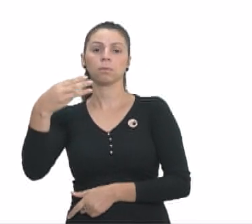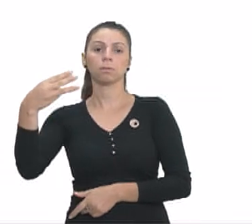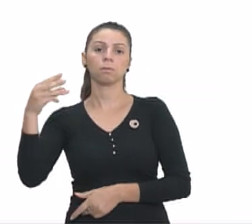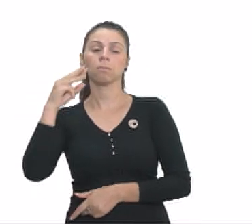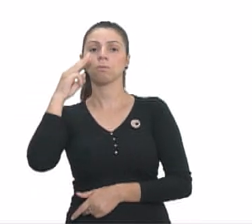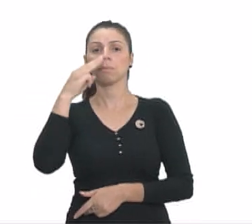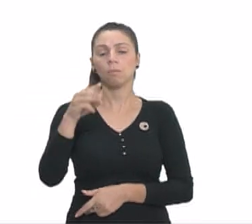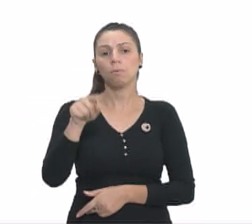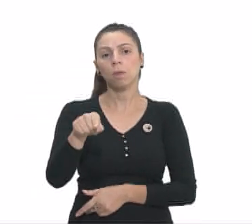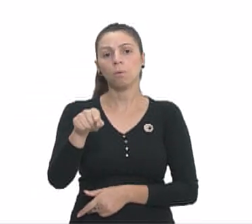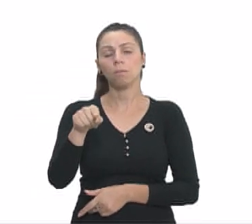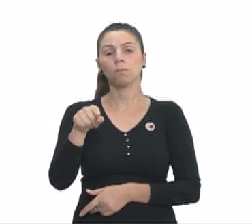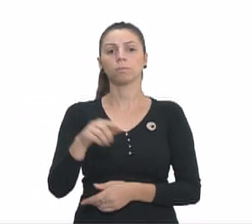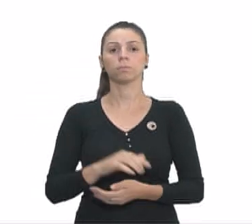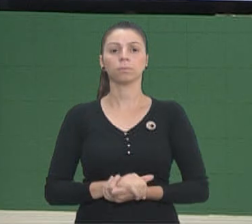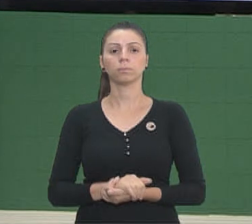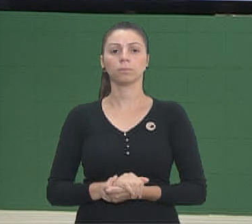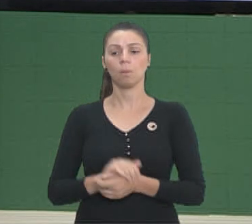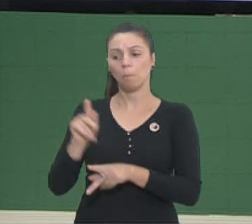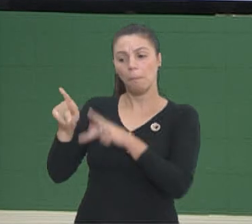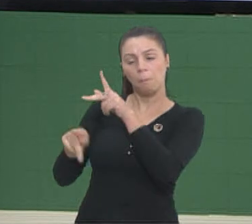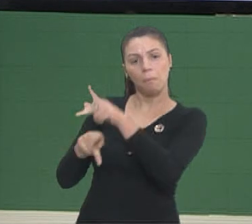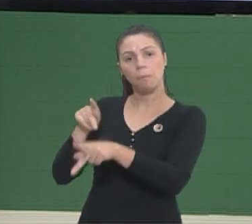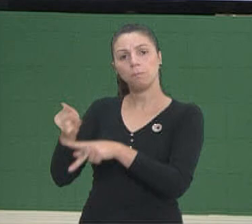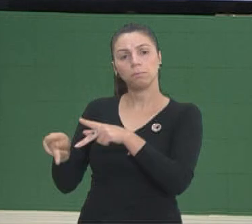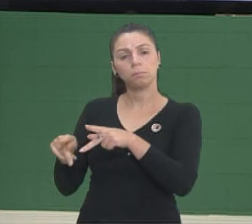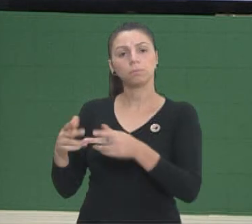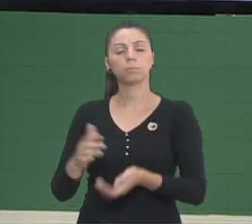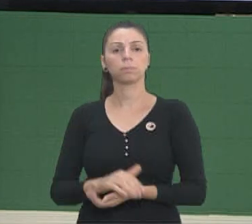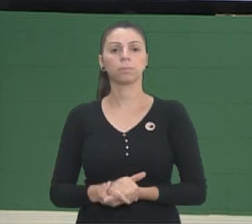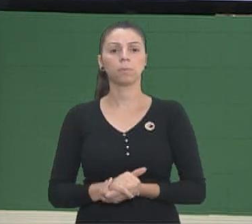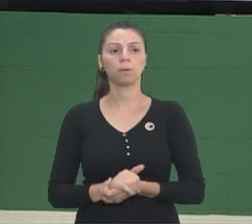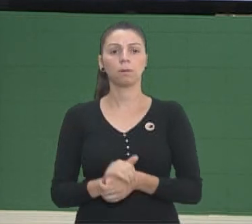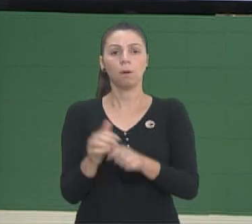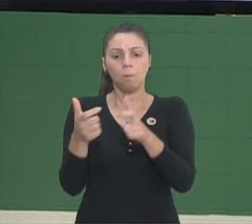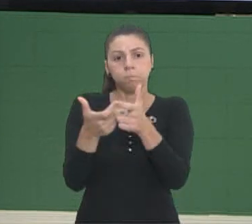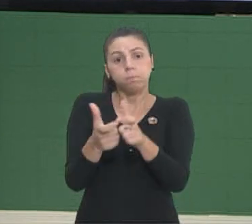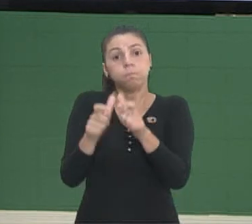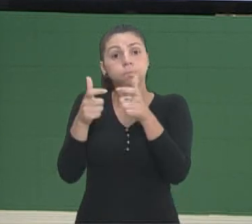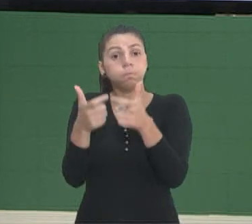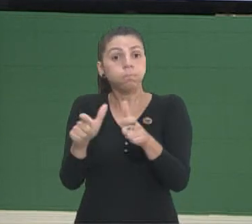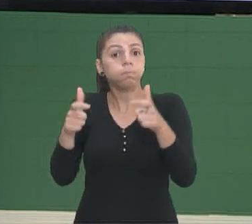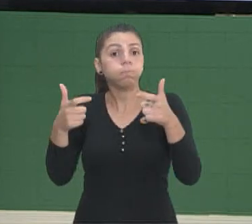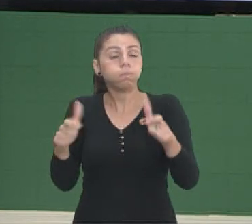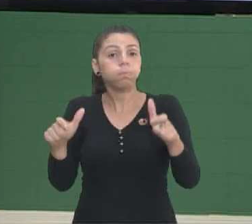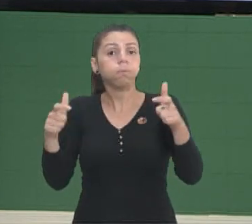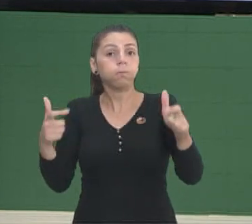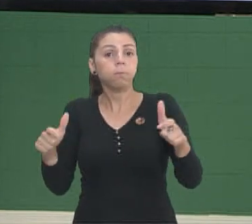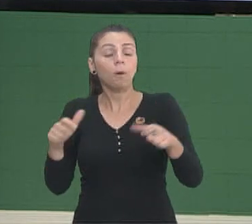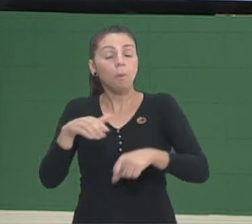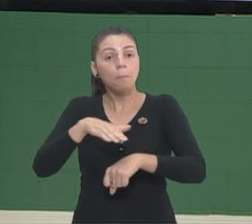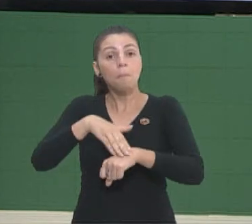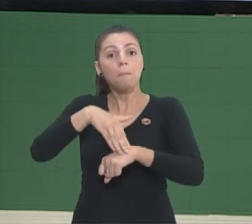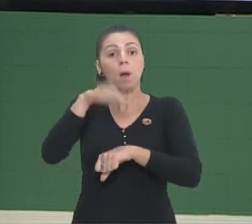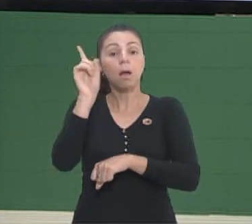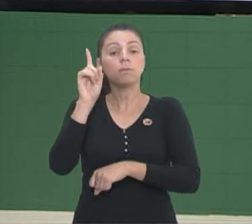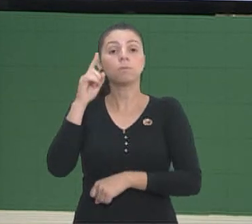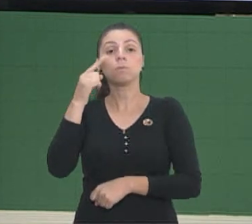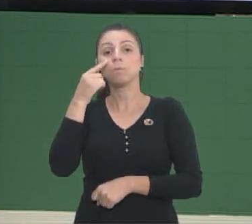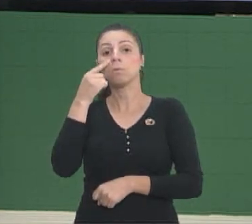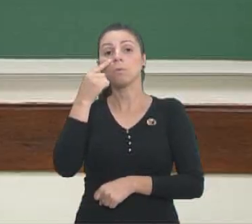11.433.957 habitantes, ou seja, aumentando aproximadamente 1 milhão de pessoas em uma